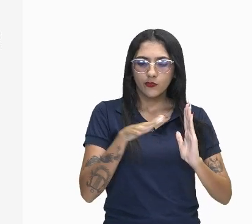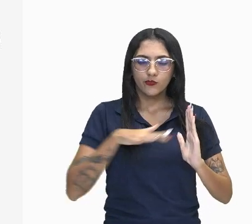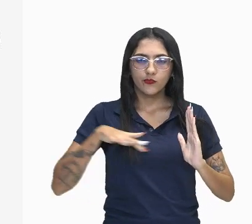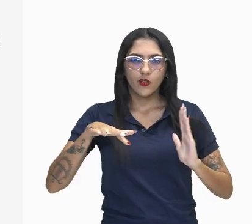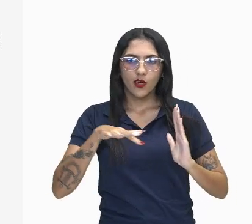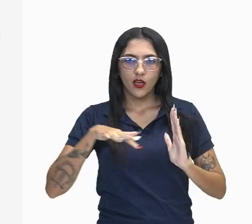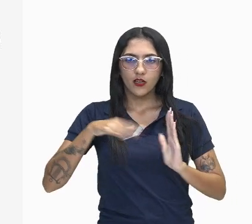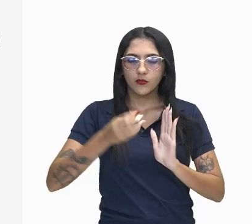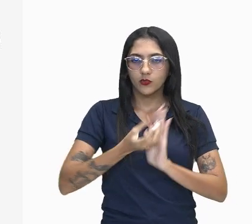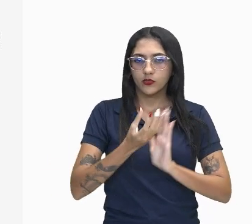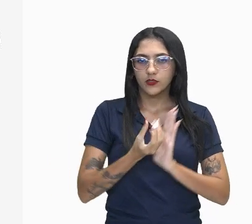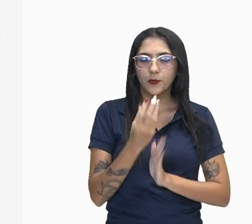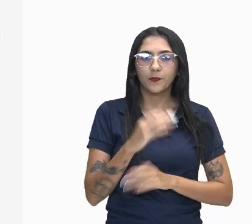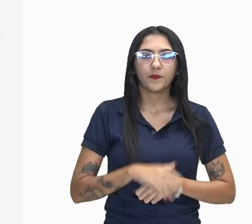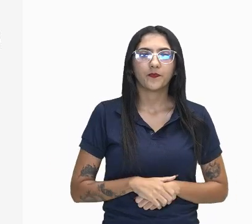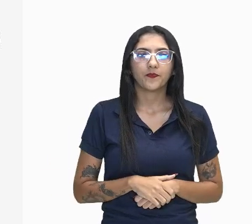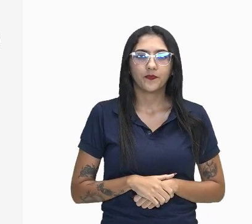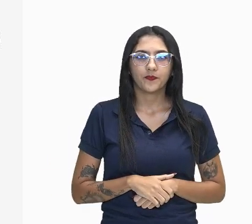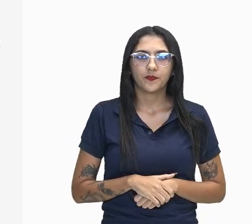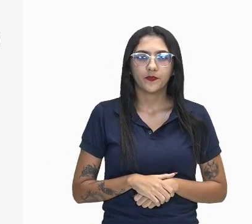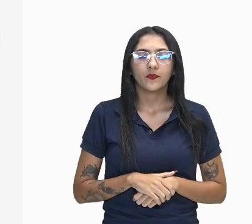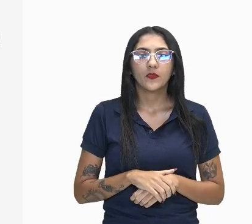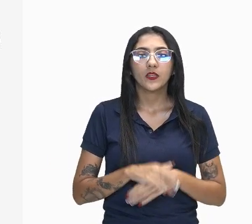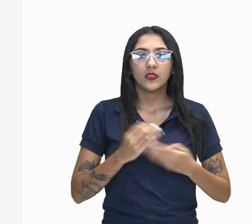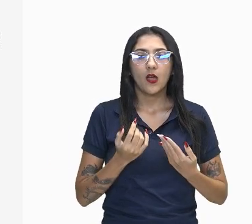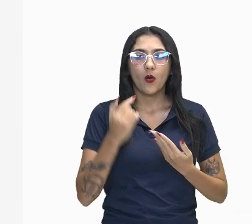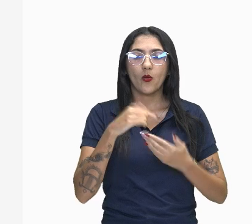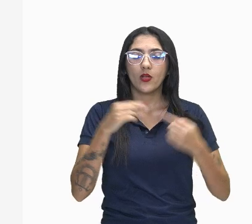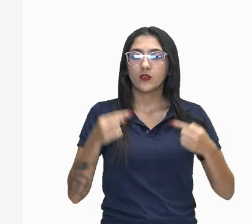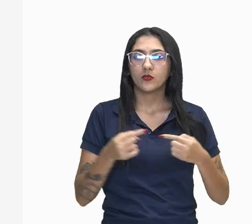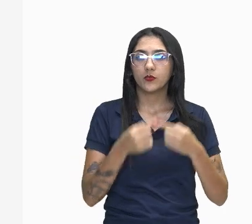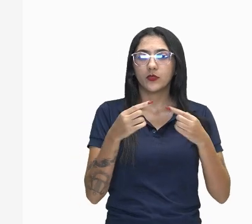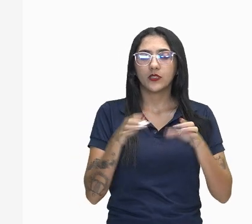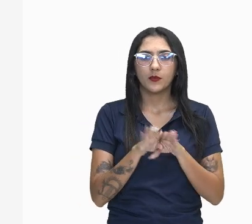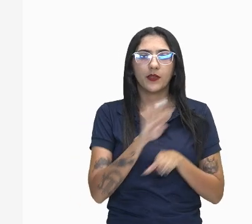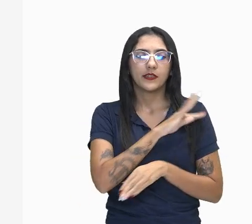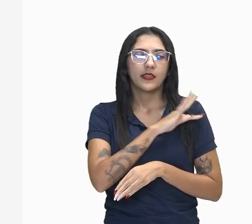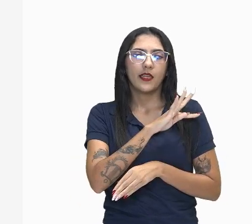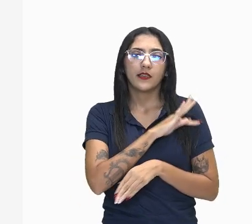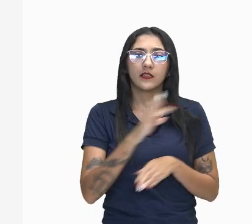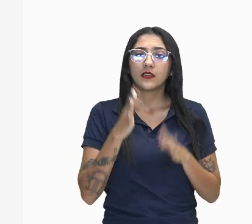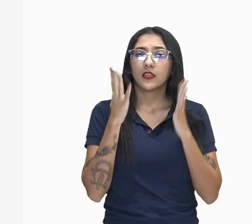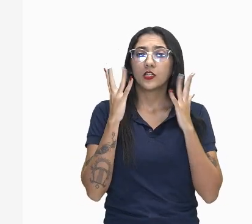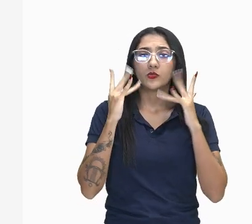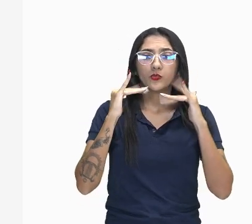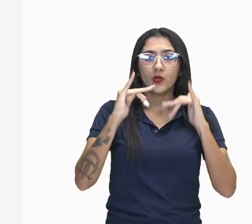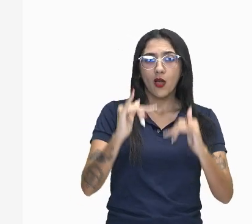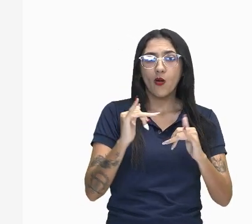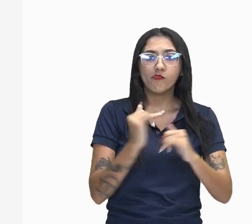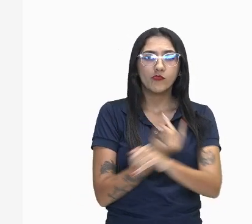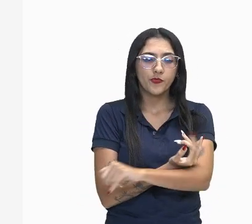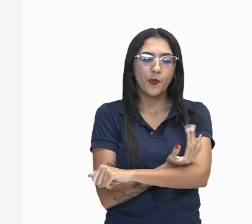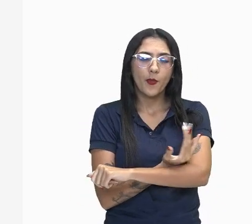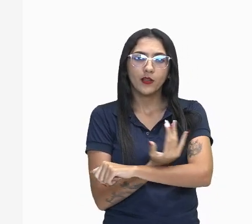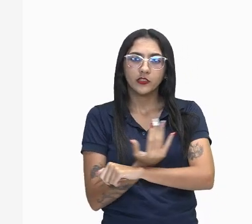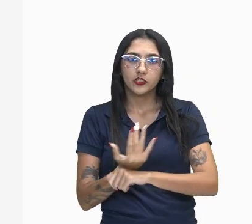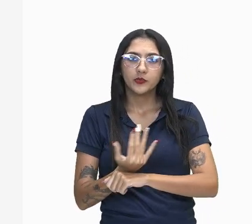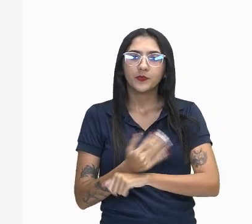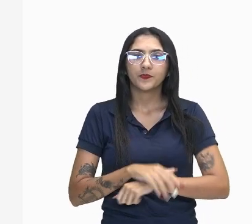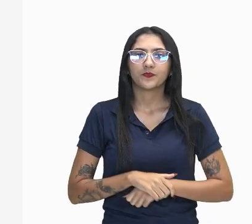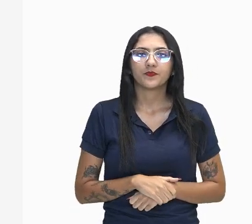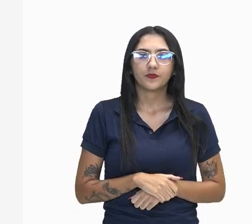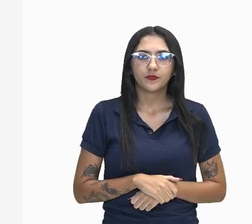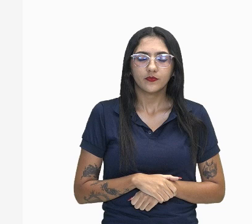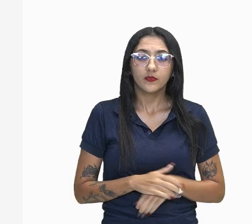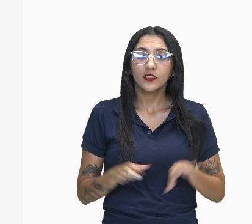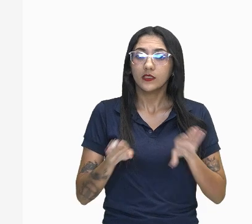cultivada. Uma produção extensiva utiliza técnicas mais naturais de plantio, né? E